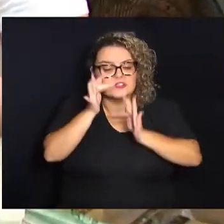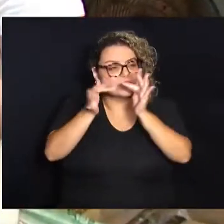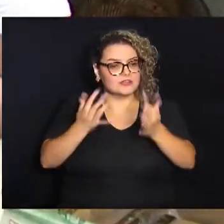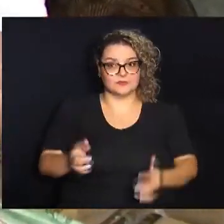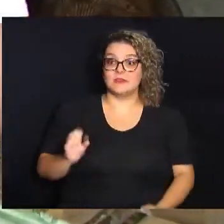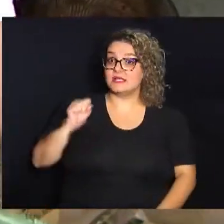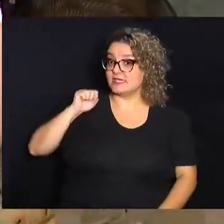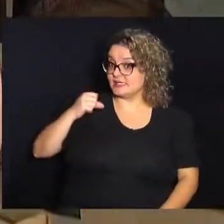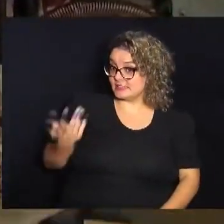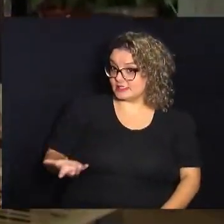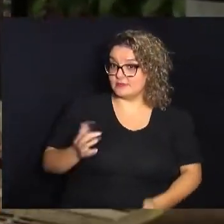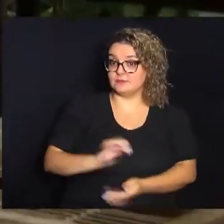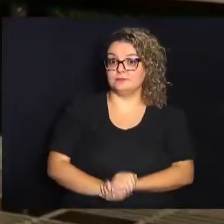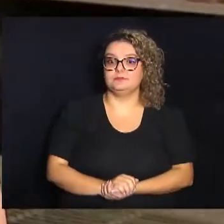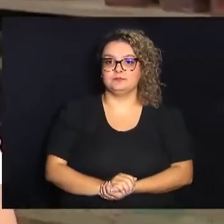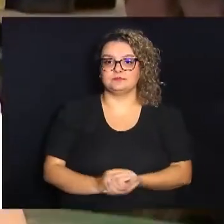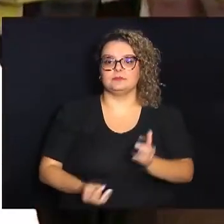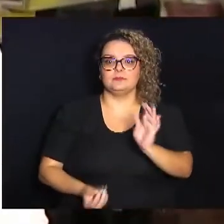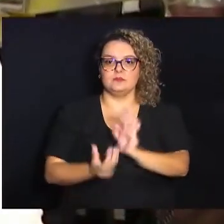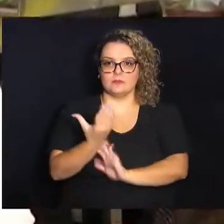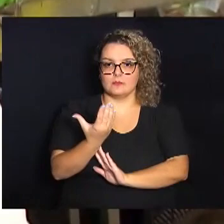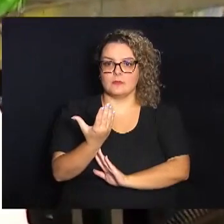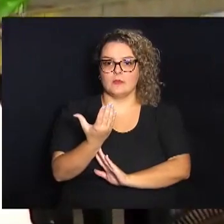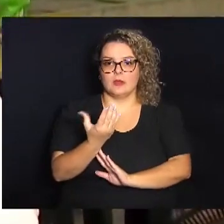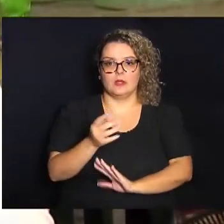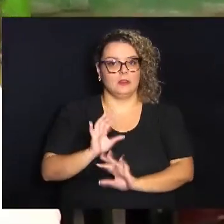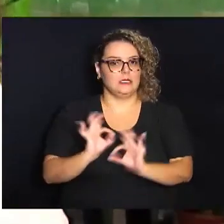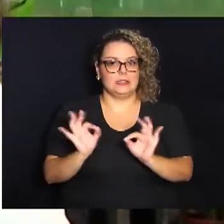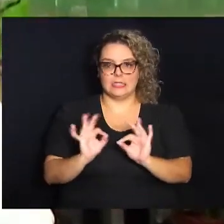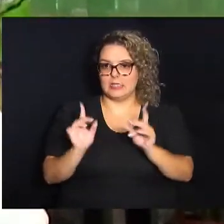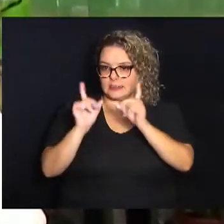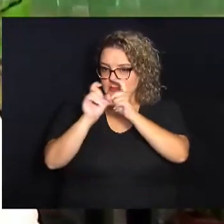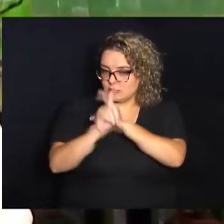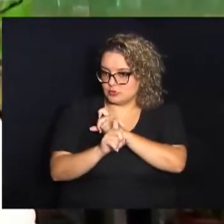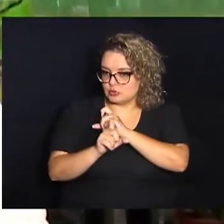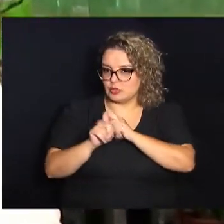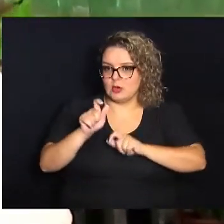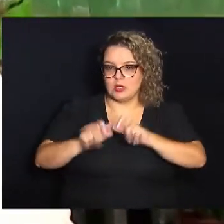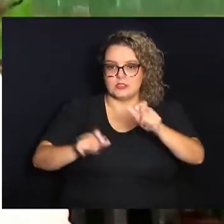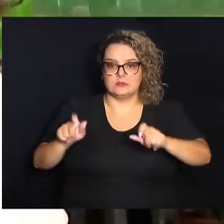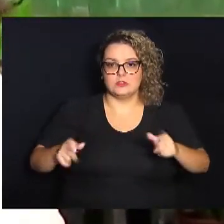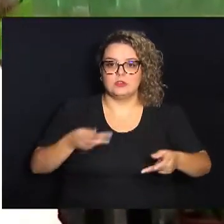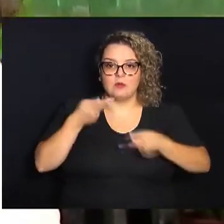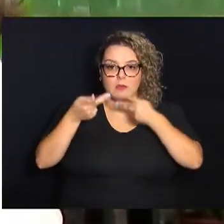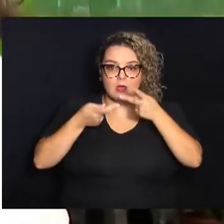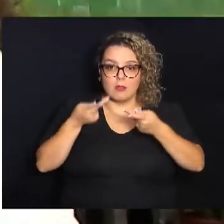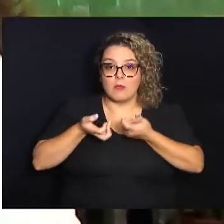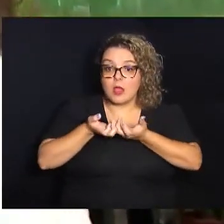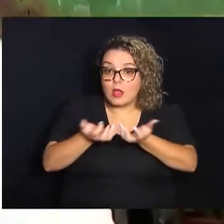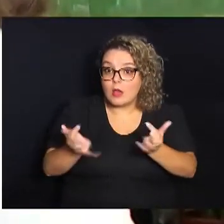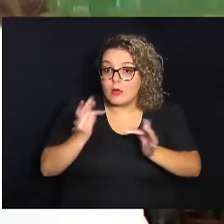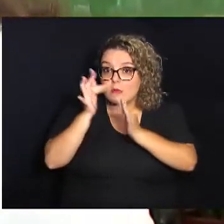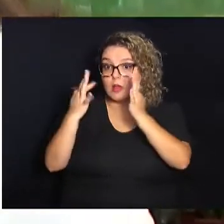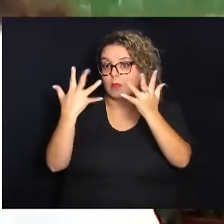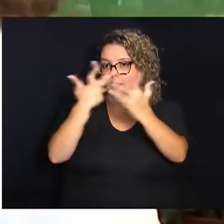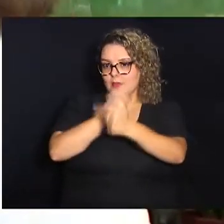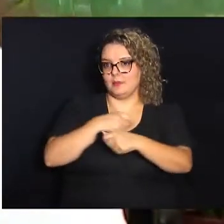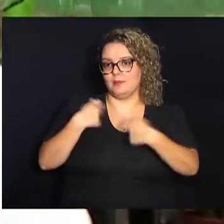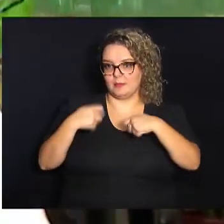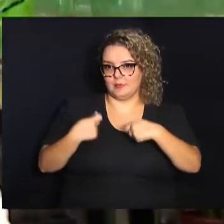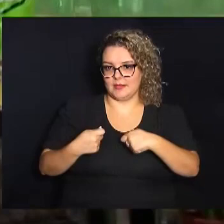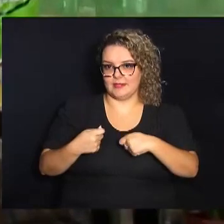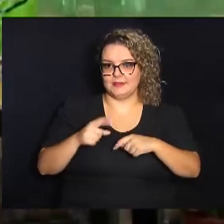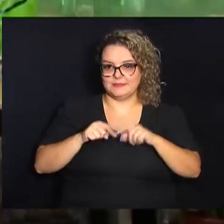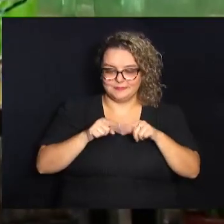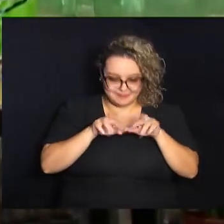mesmo. Para criar um jardim não é nada complicado. Muitas pessoas falam que para ter um jardim bonito precisa ter dedo